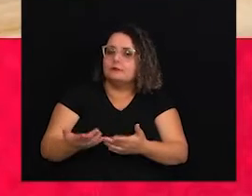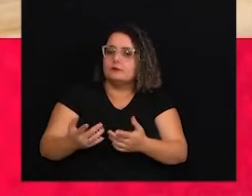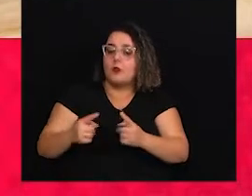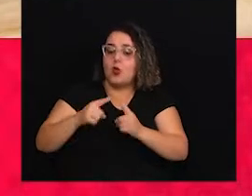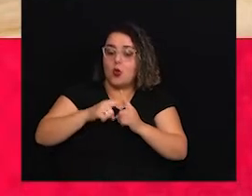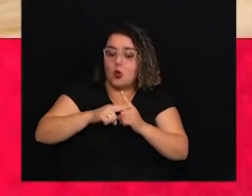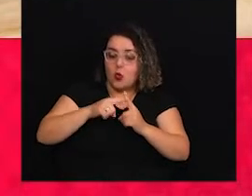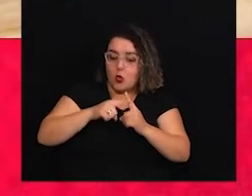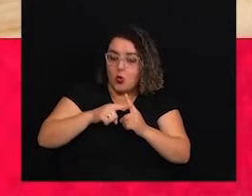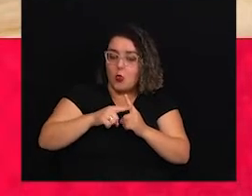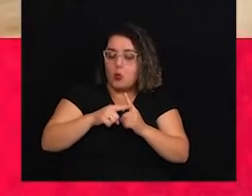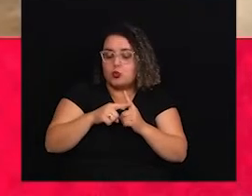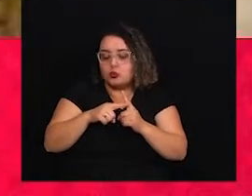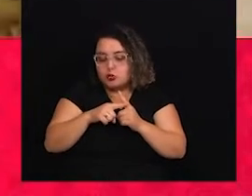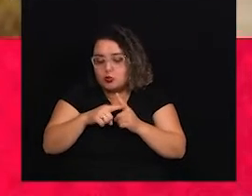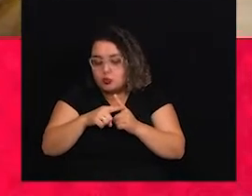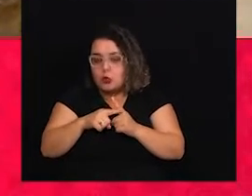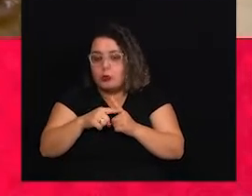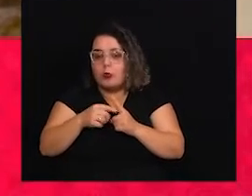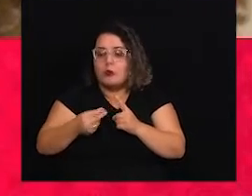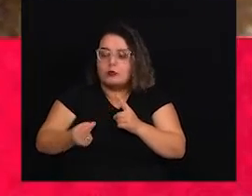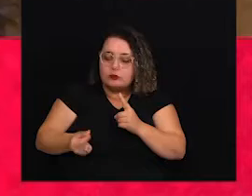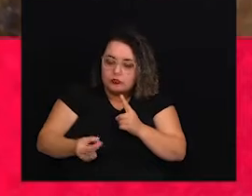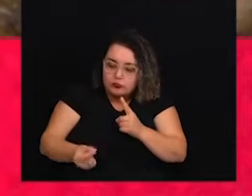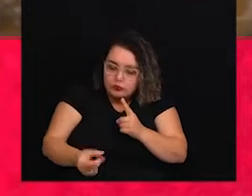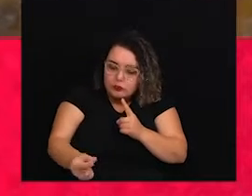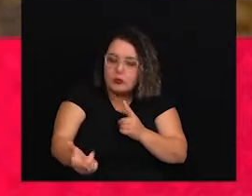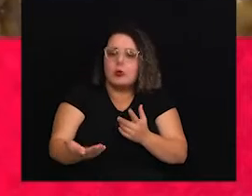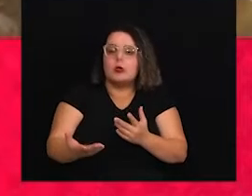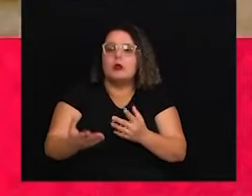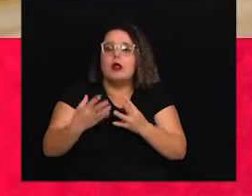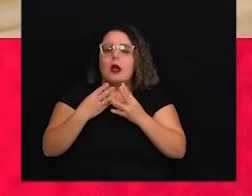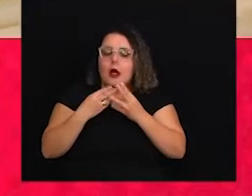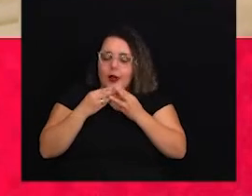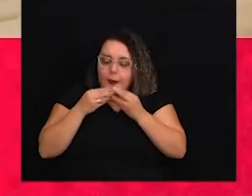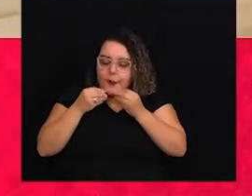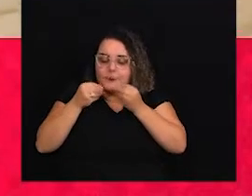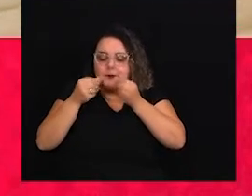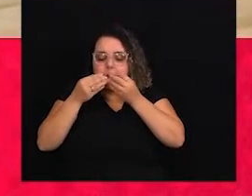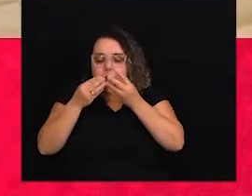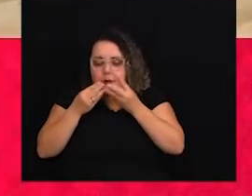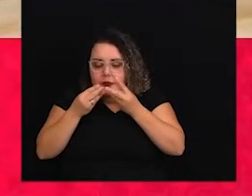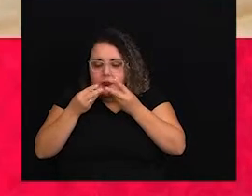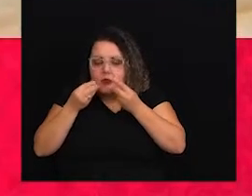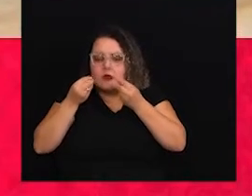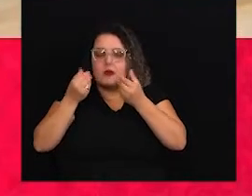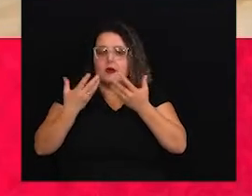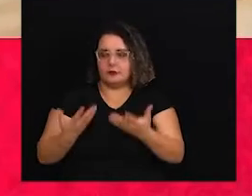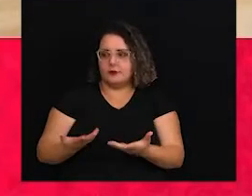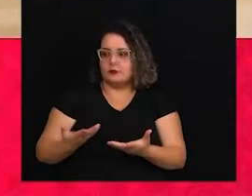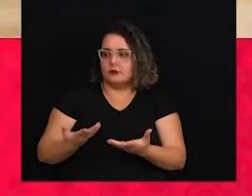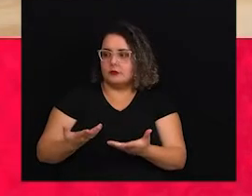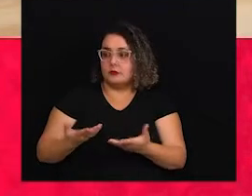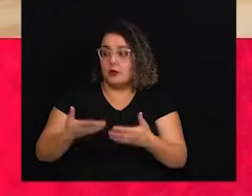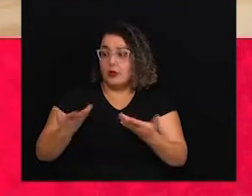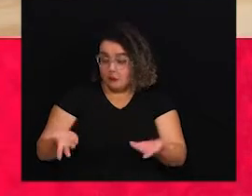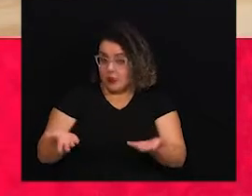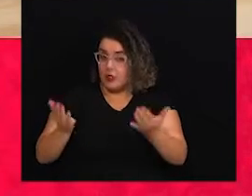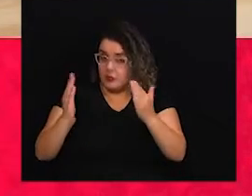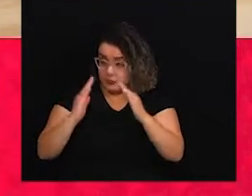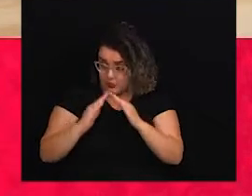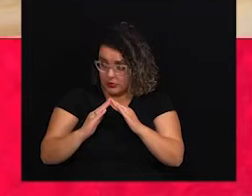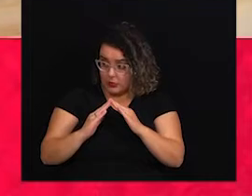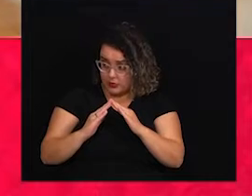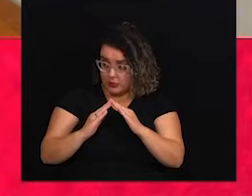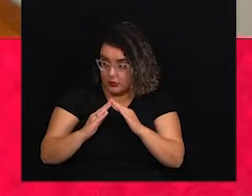a costela numa temperatura mais baixa por mais tempo. Então ela é macia, ela é bem assim, desmanchando mesmo, sabe?